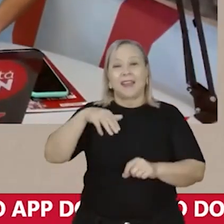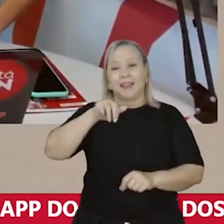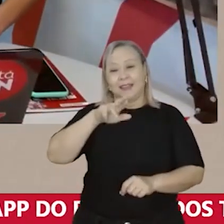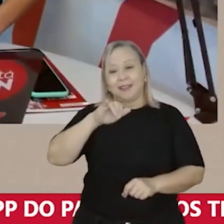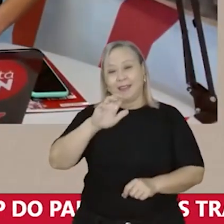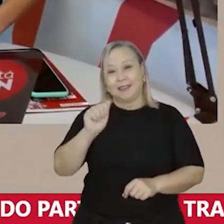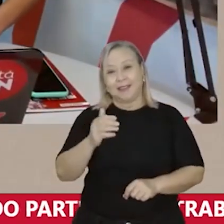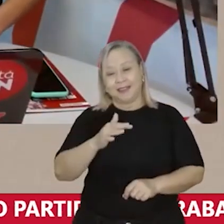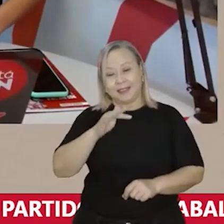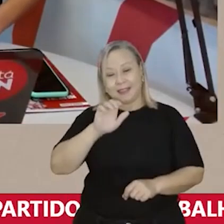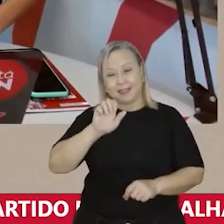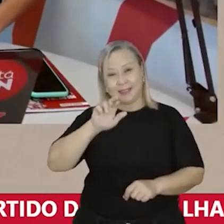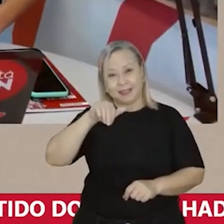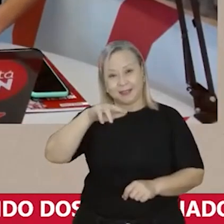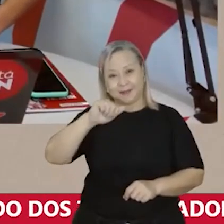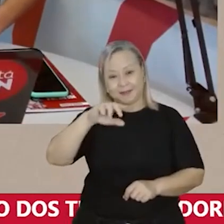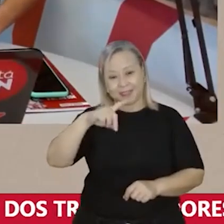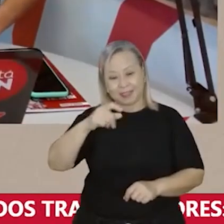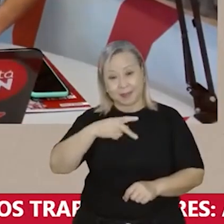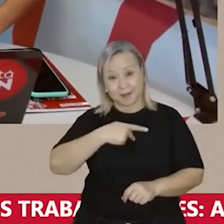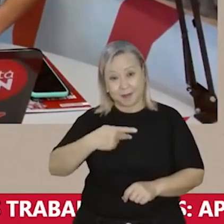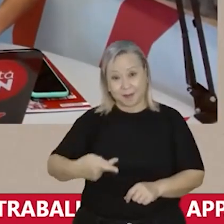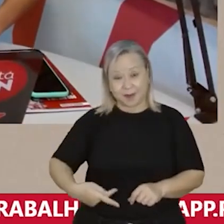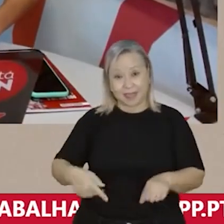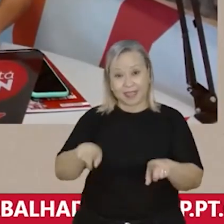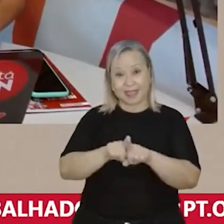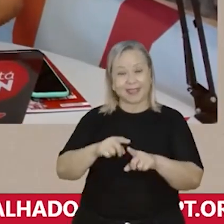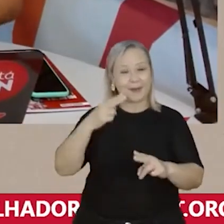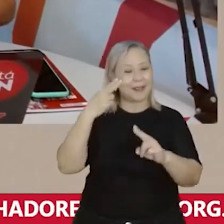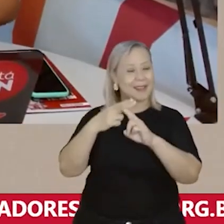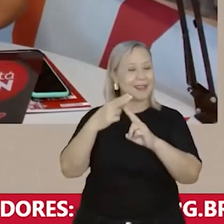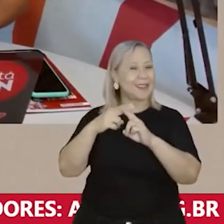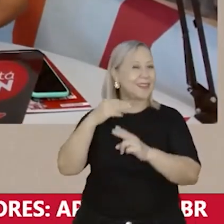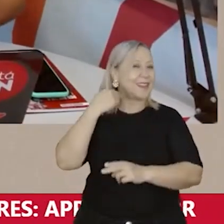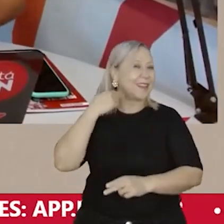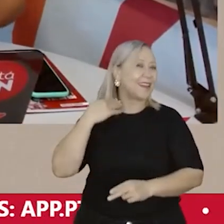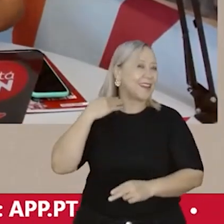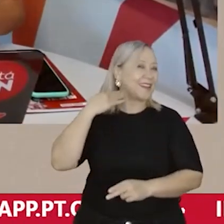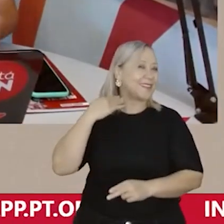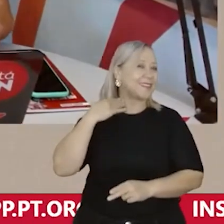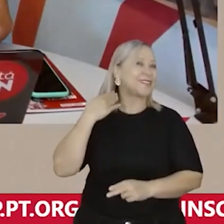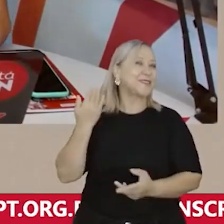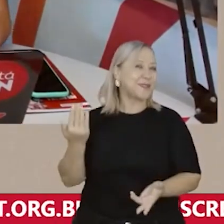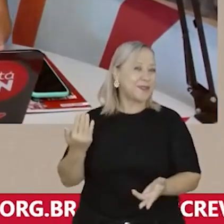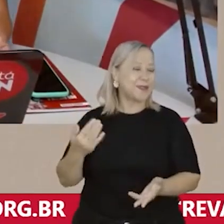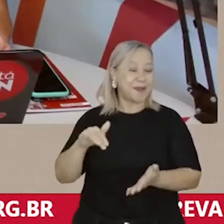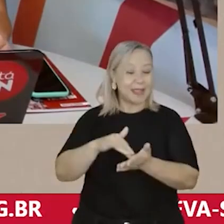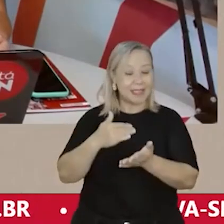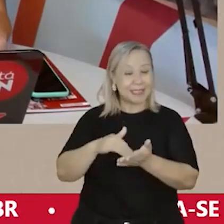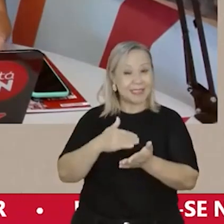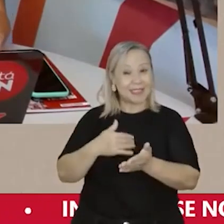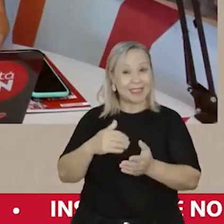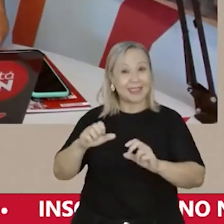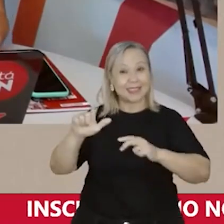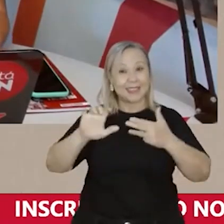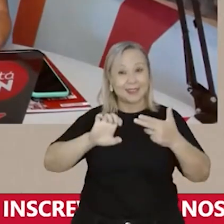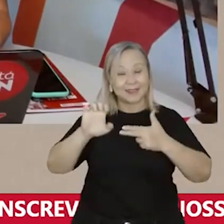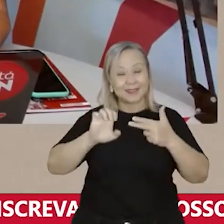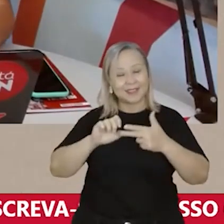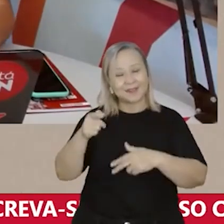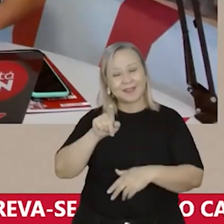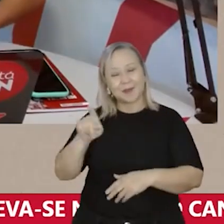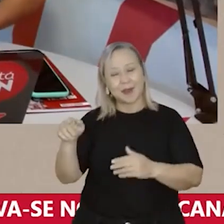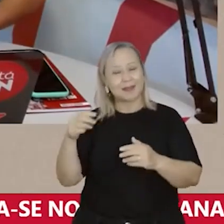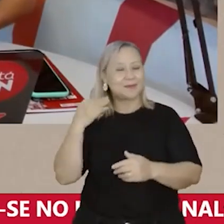Fernanda Coelho, né, que foi presidente também da Caixa Econômica e também Da Caixa foi Econômica. secretária executiva do MDA. Muito bom, muito